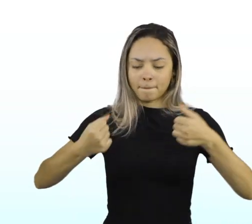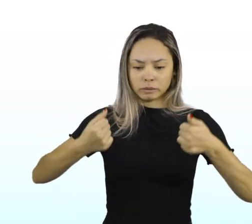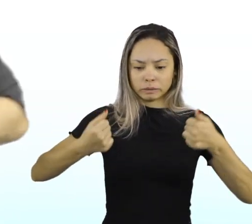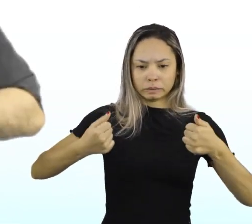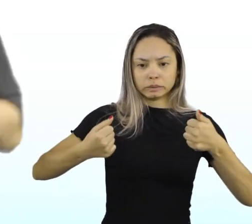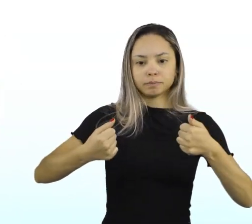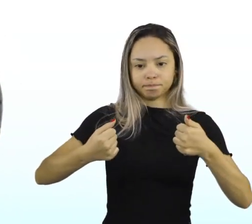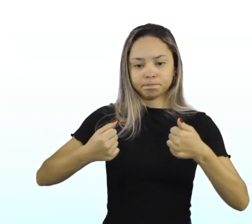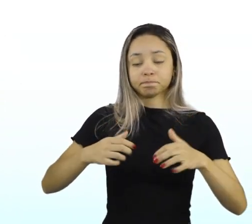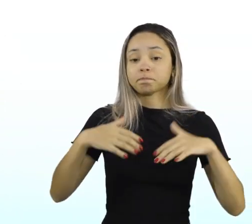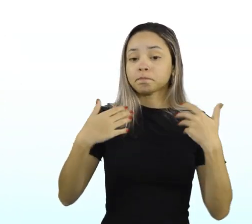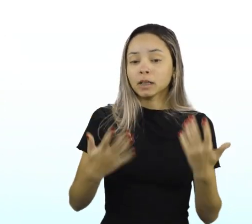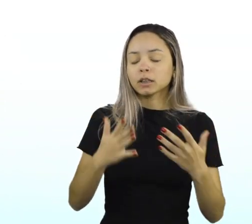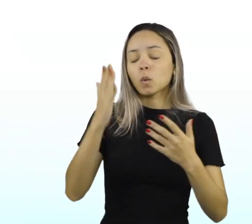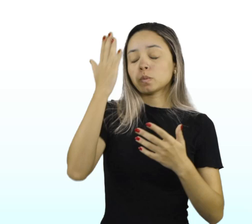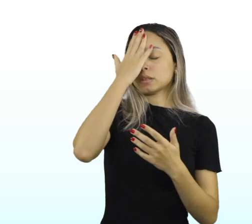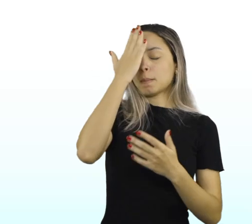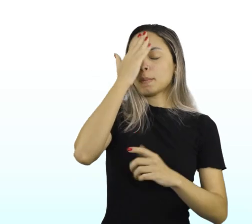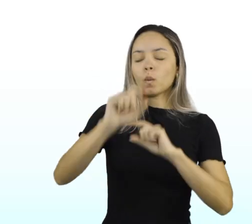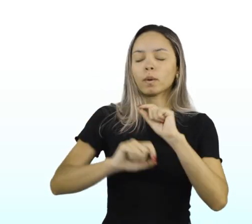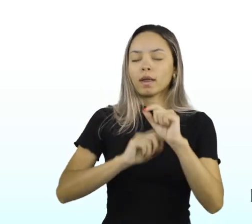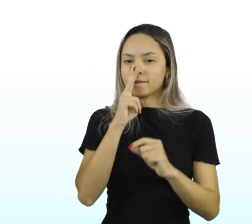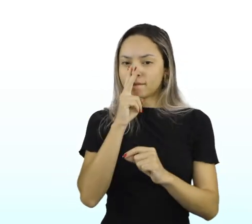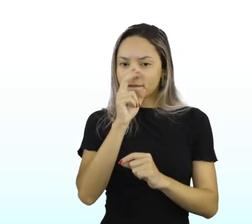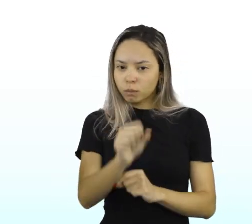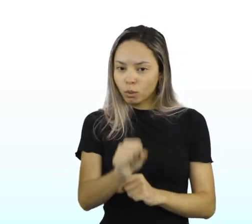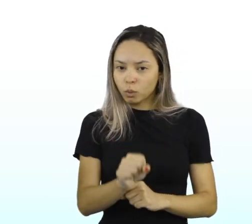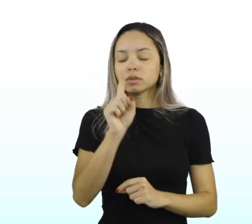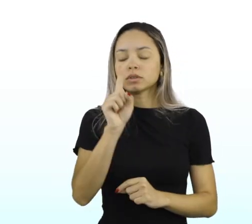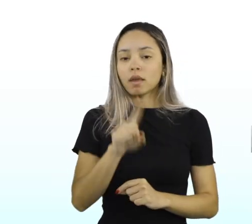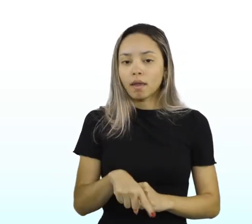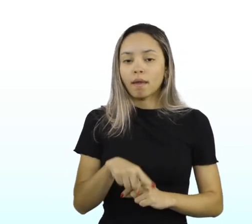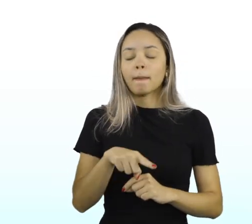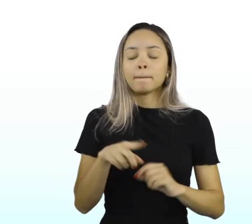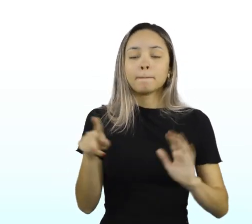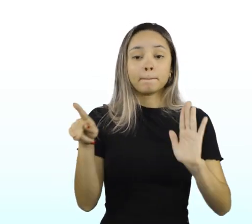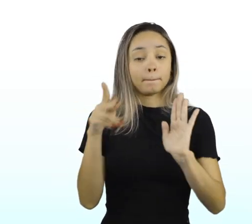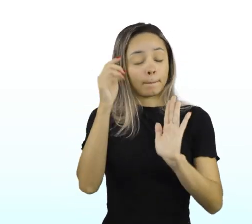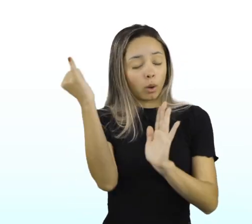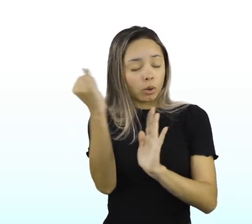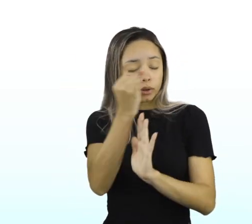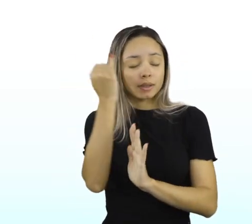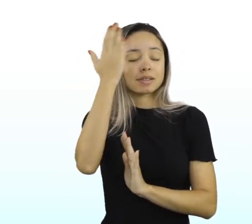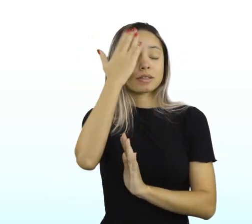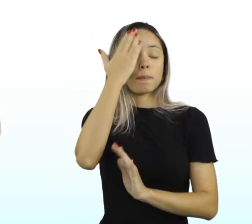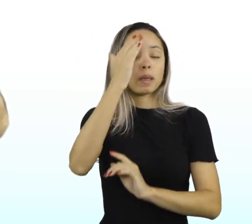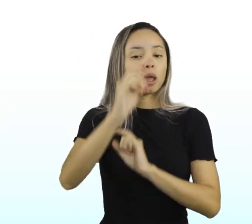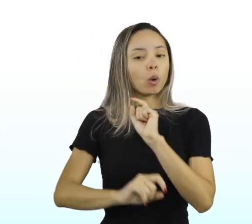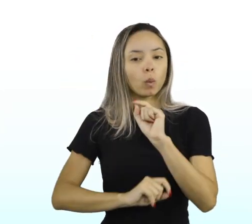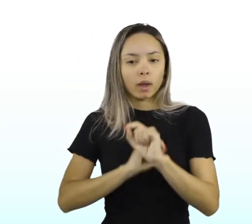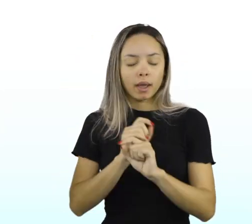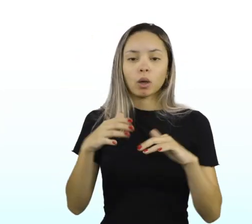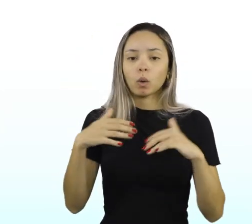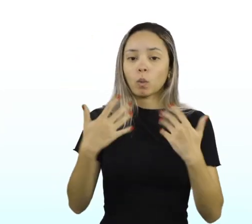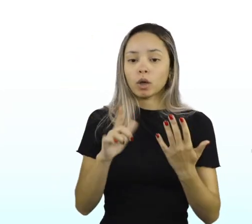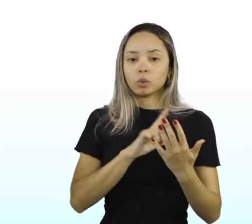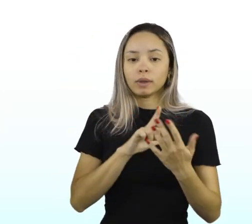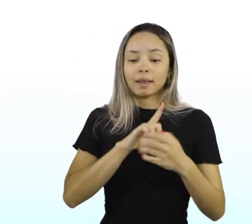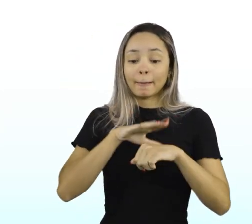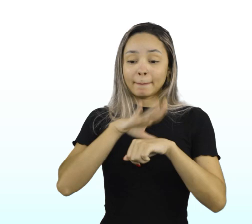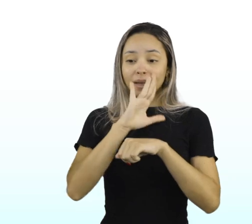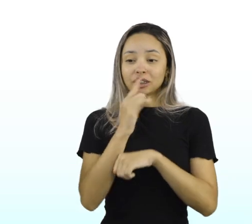Bom, sabendo então que força é uma grandeza vetorial, é importante que você entenda que na existência de mais de uma